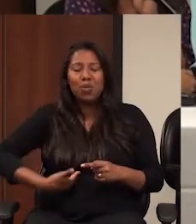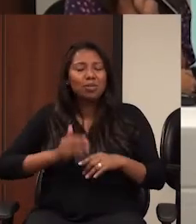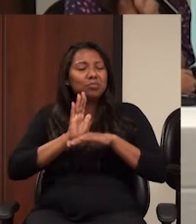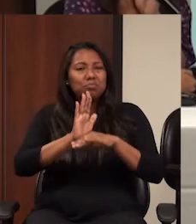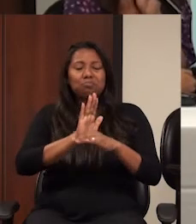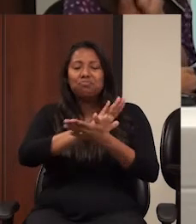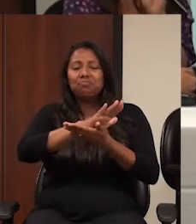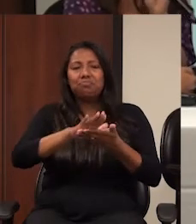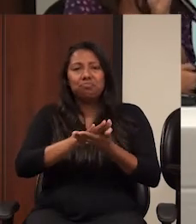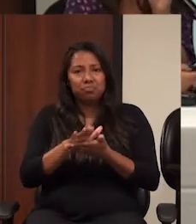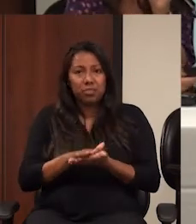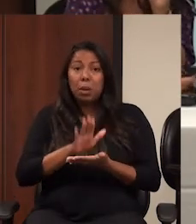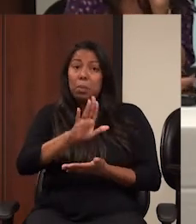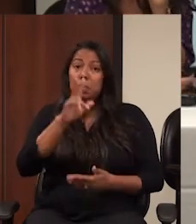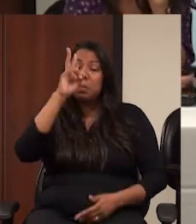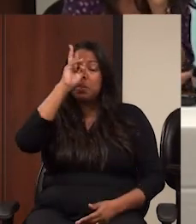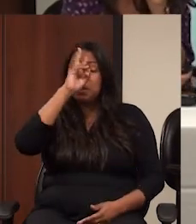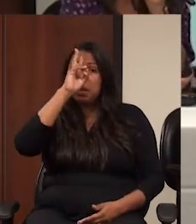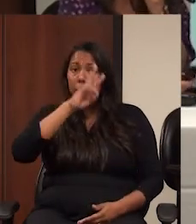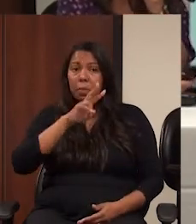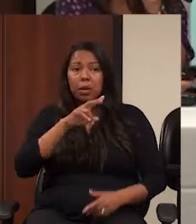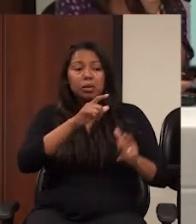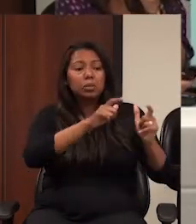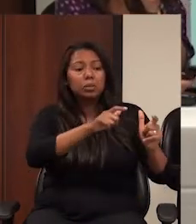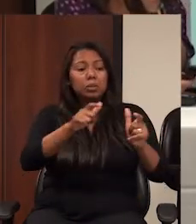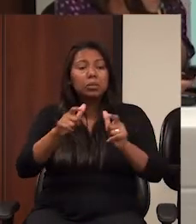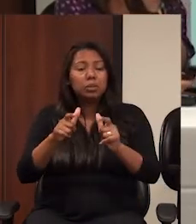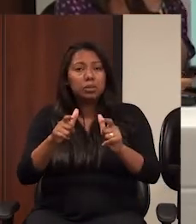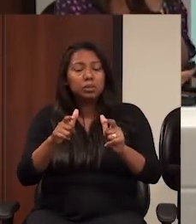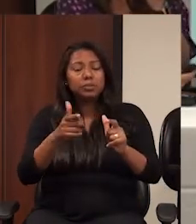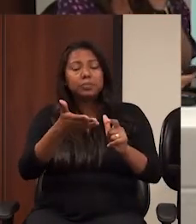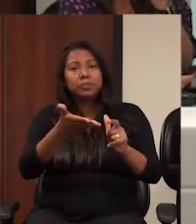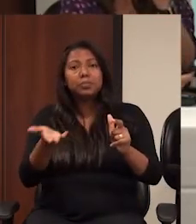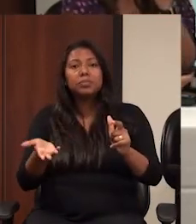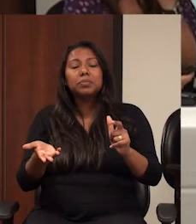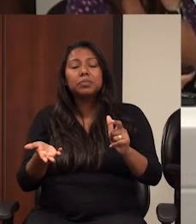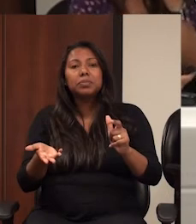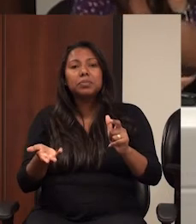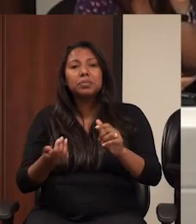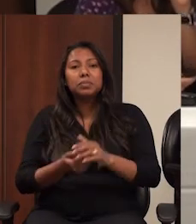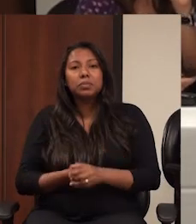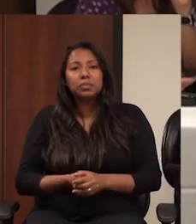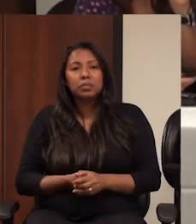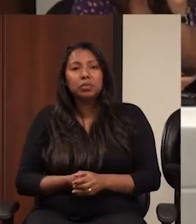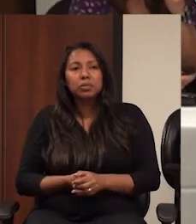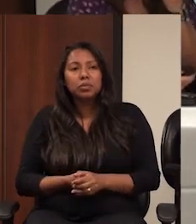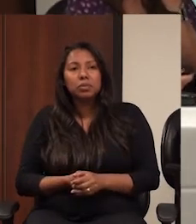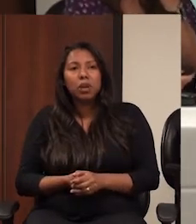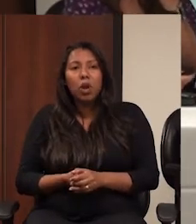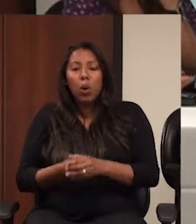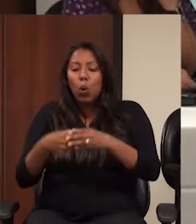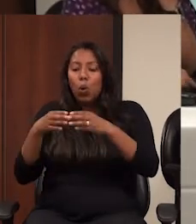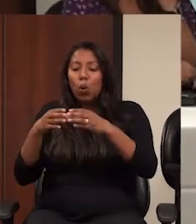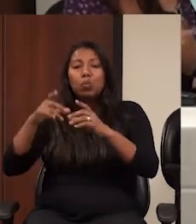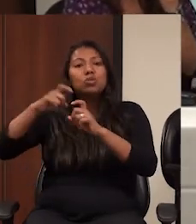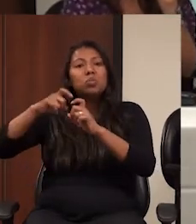dessas pessoas. Mas lembrem-se que esses lugares eram mantidos pela classe médica. Então